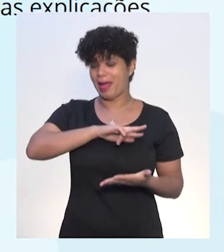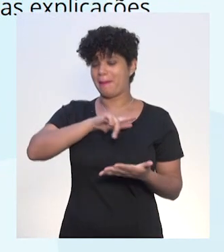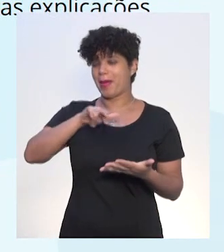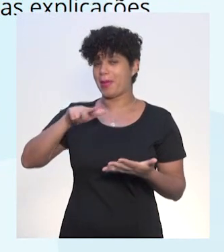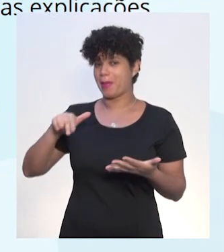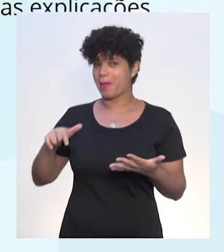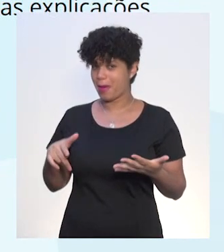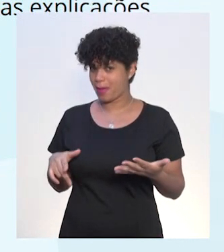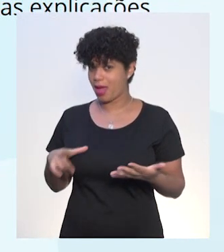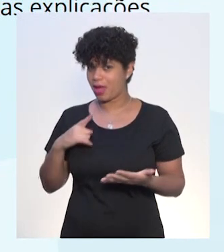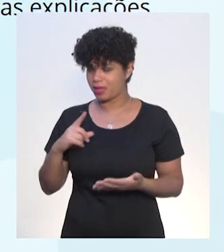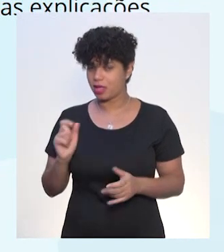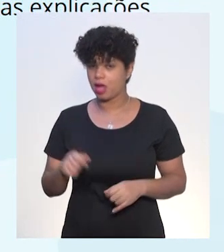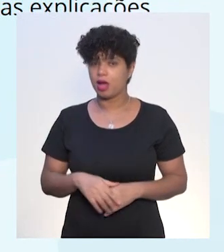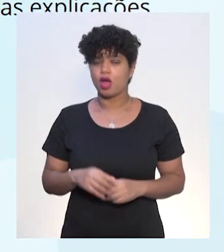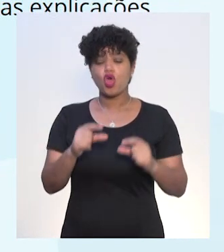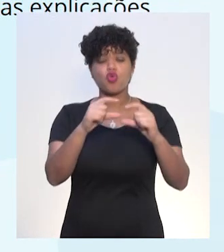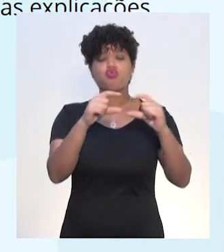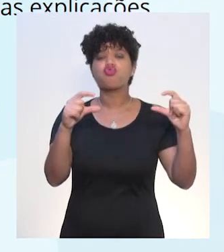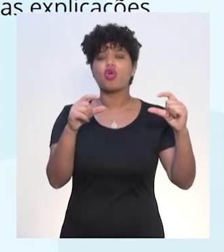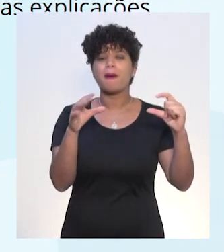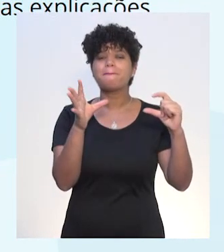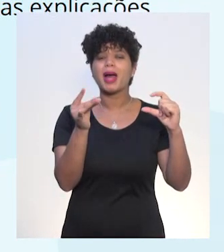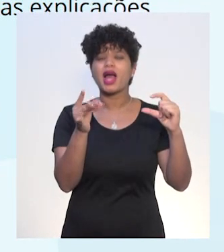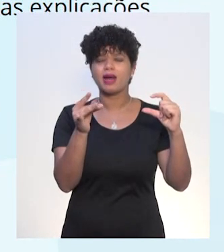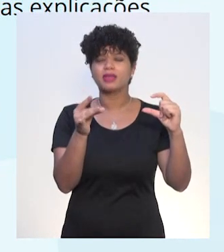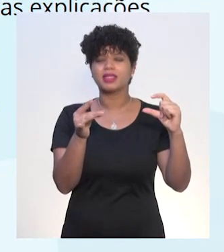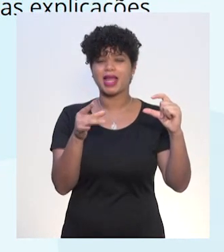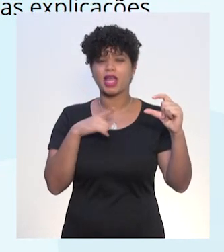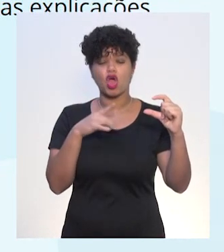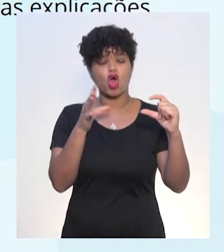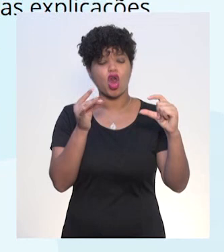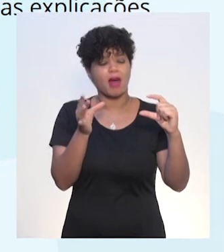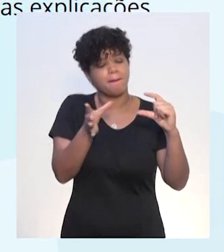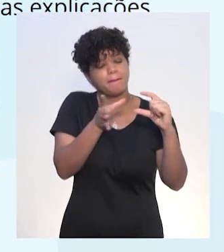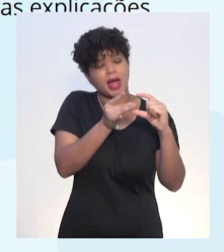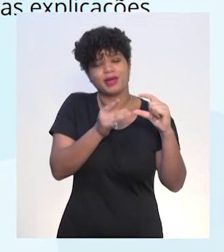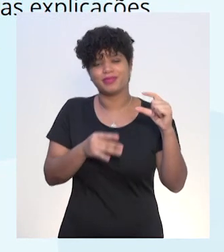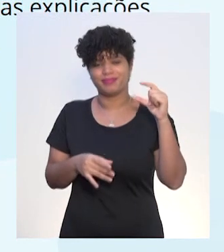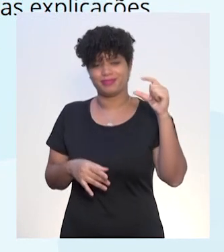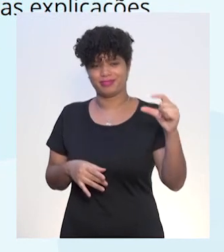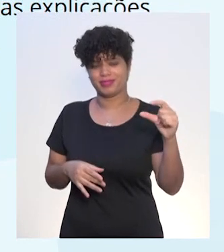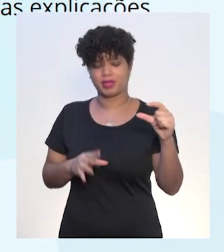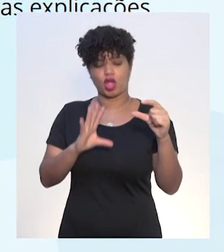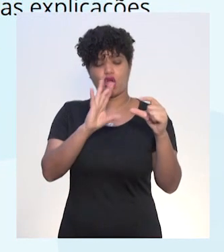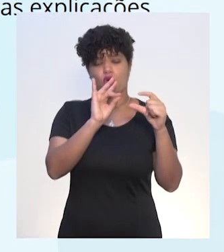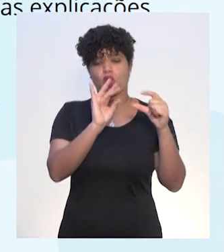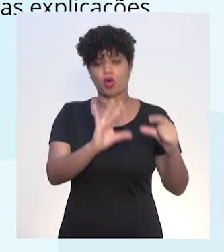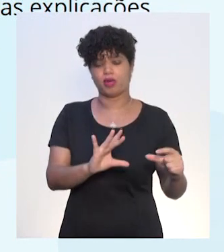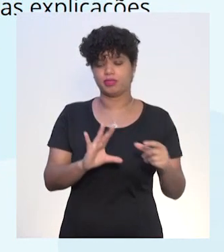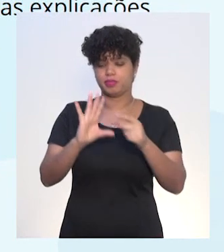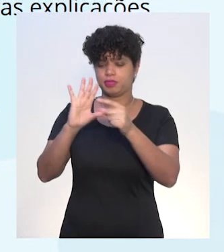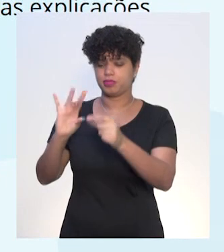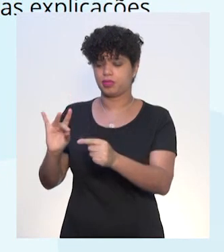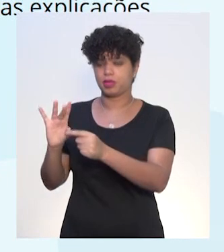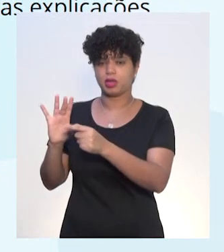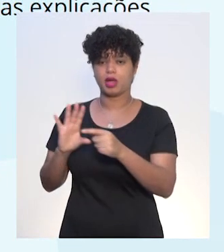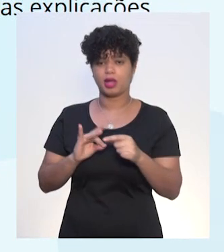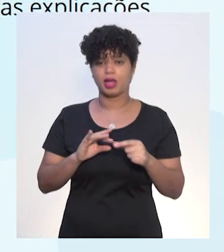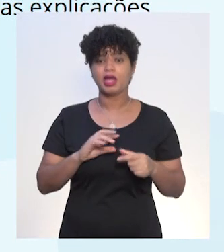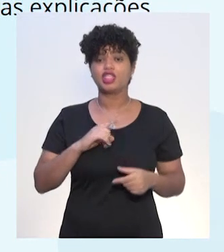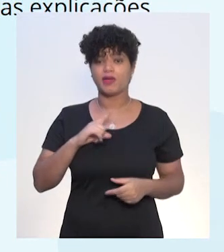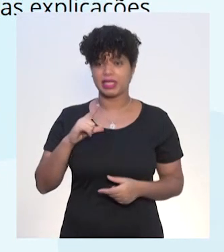nas tarjetas podem ser post-it né no caso de uma cor você encontrará o nome de competências